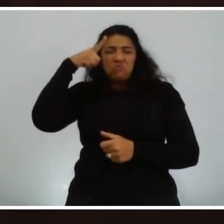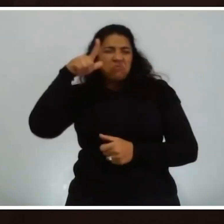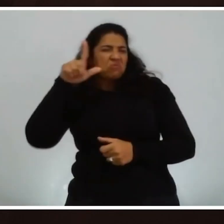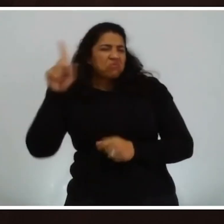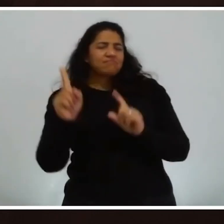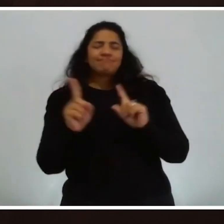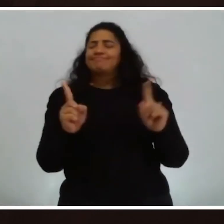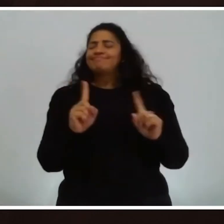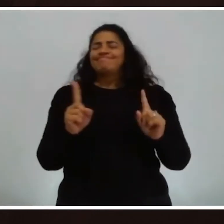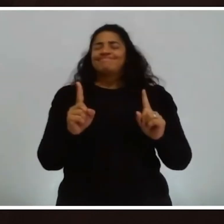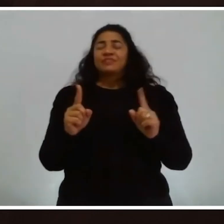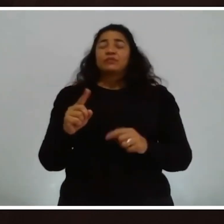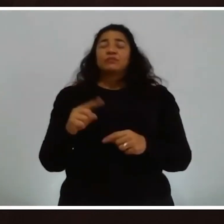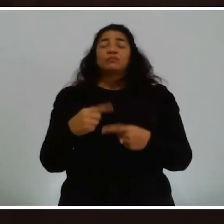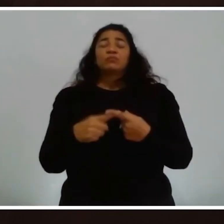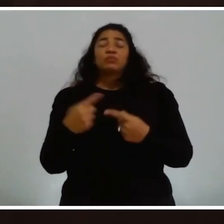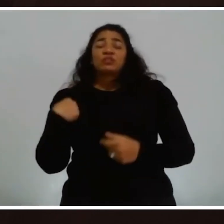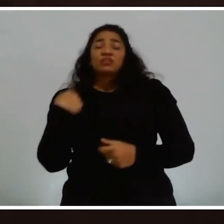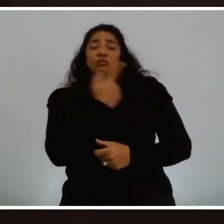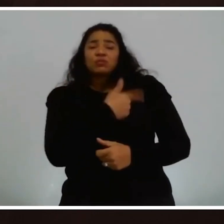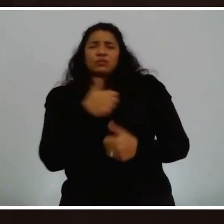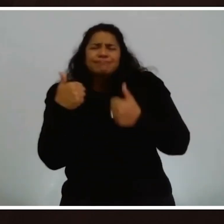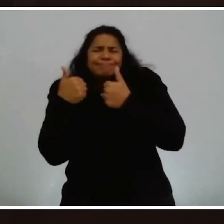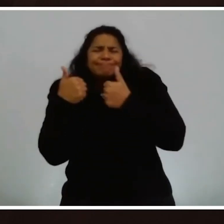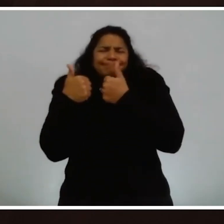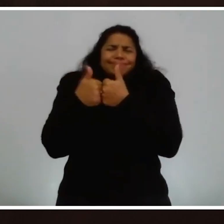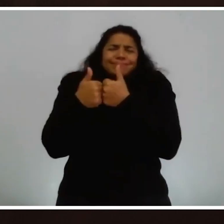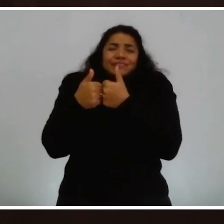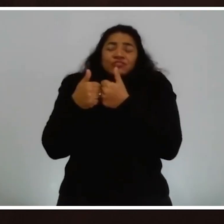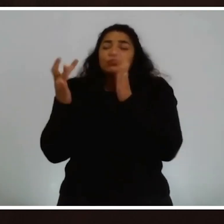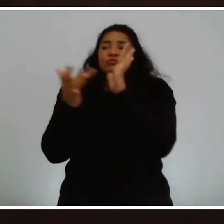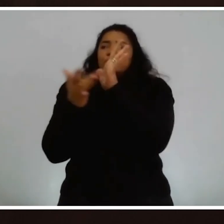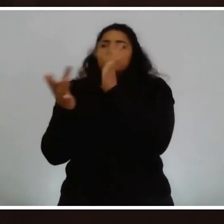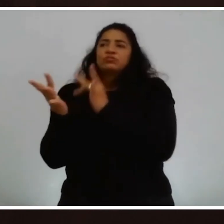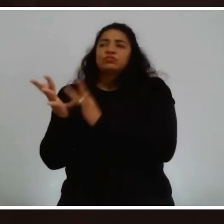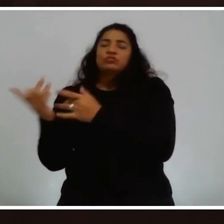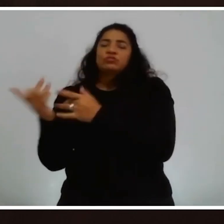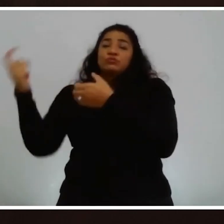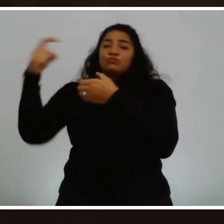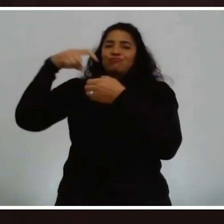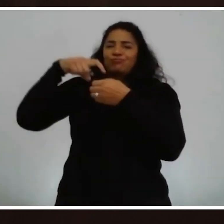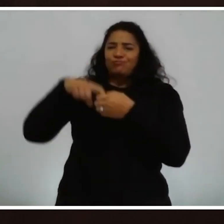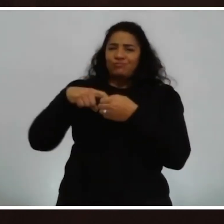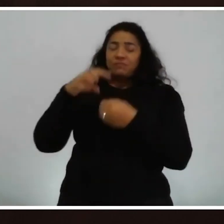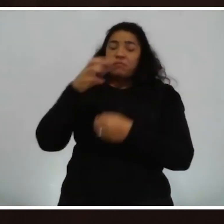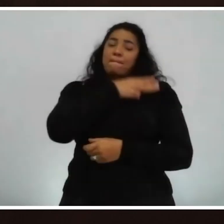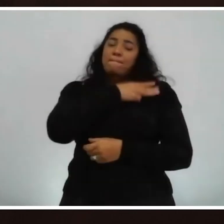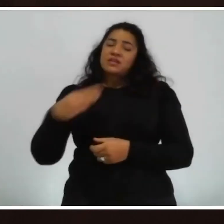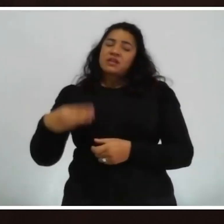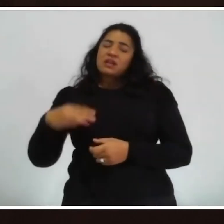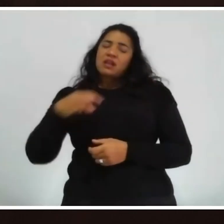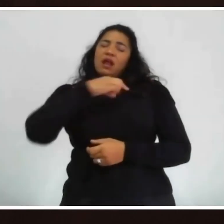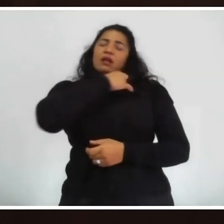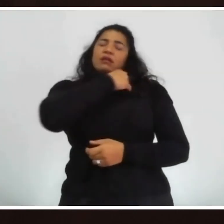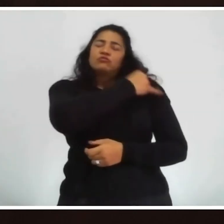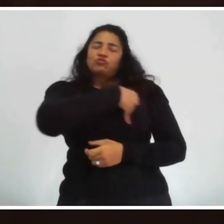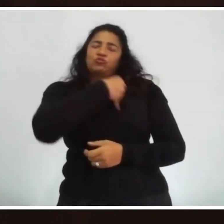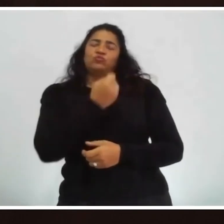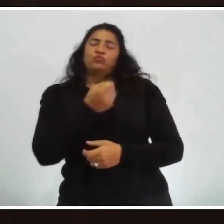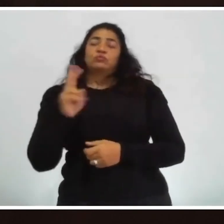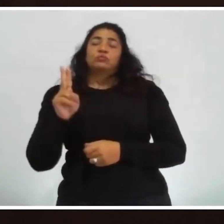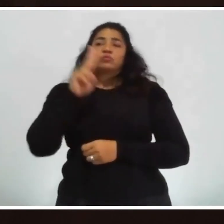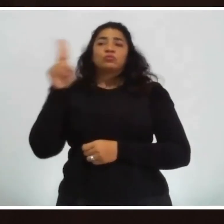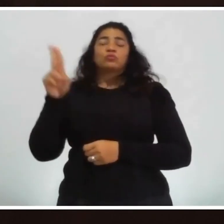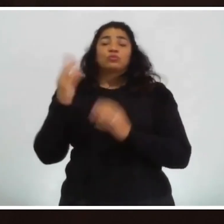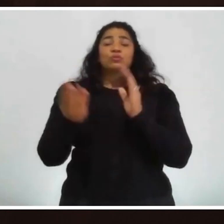do Senhor. O ministério de João vai usar essa igreja em Filadélfia, irmãos, para restaurar